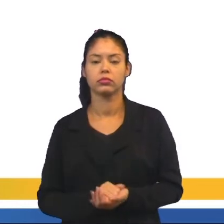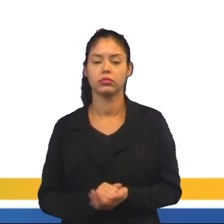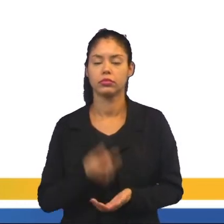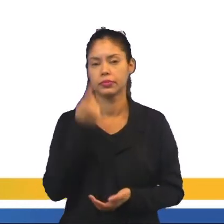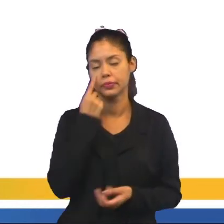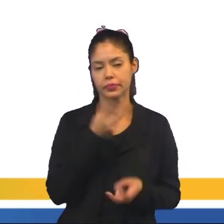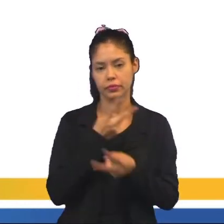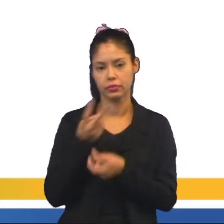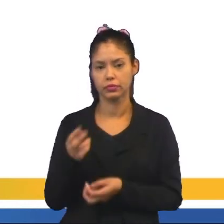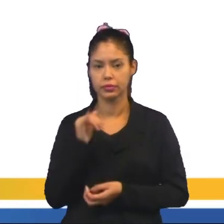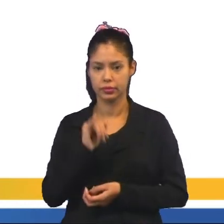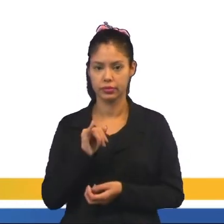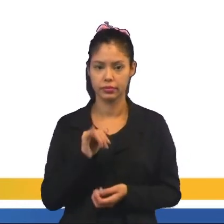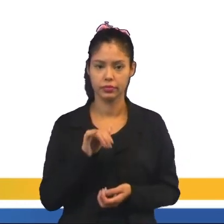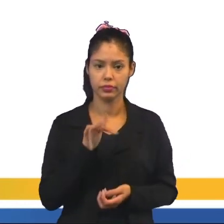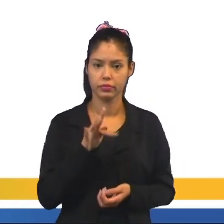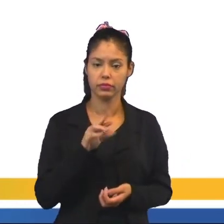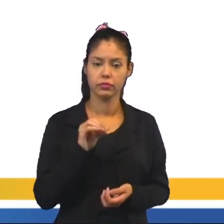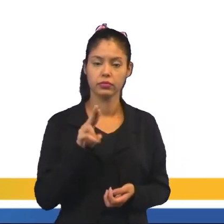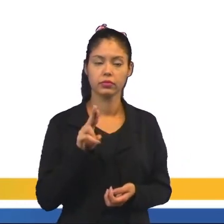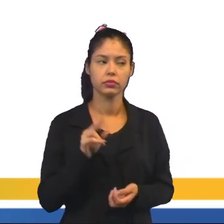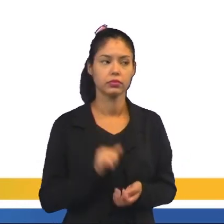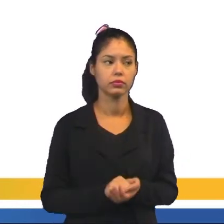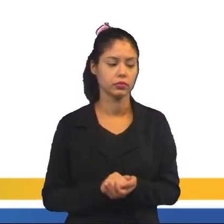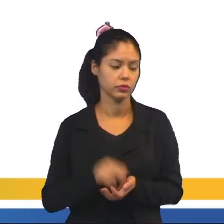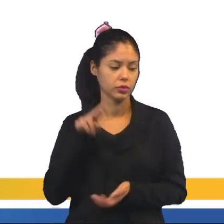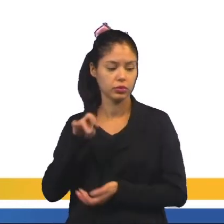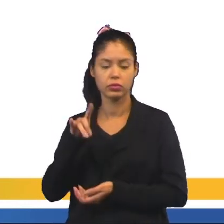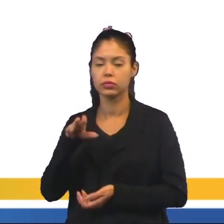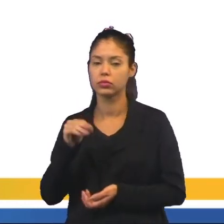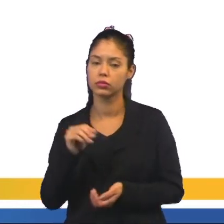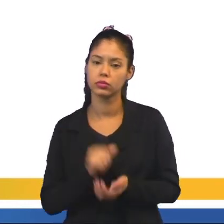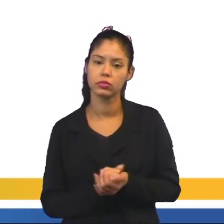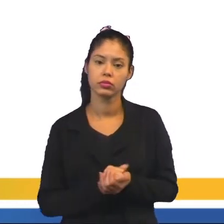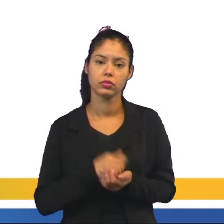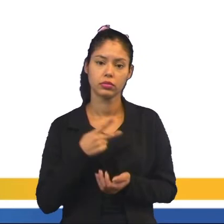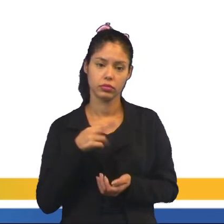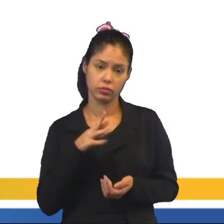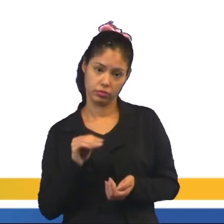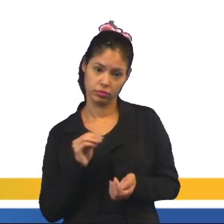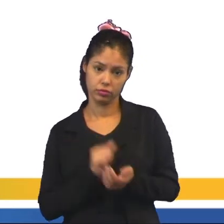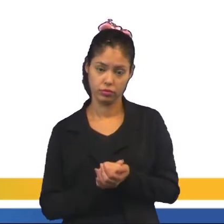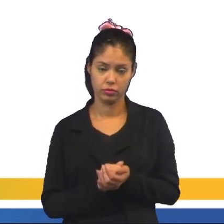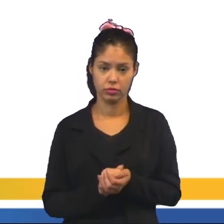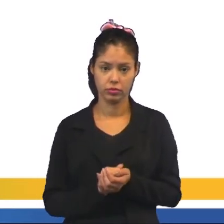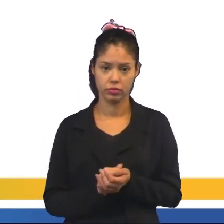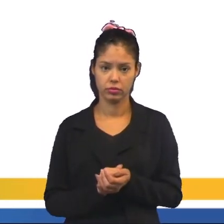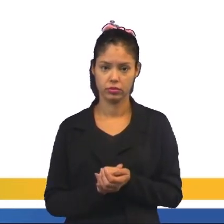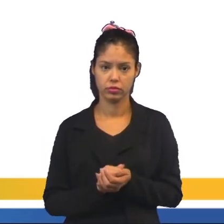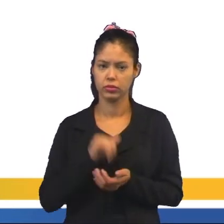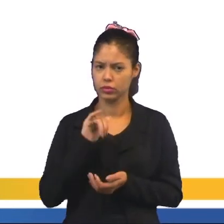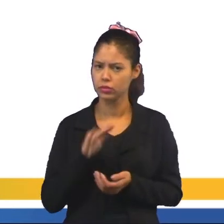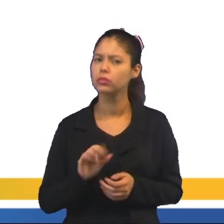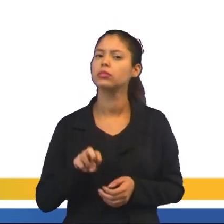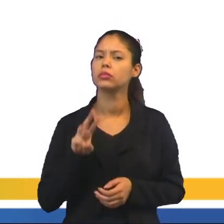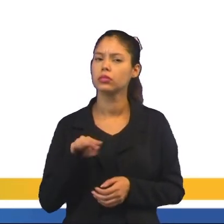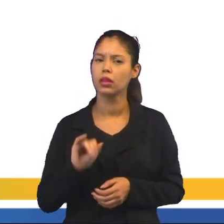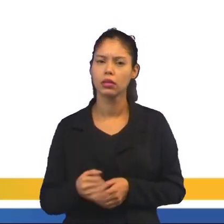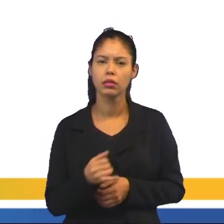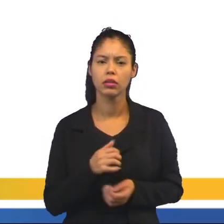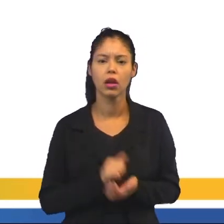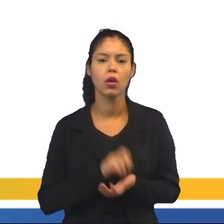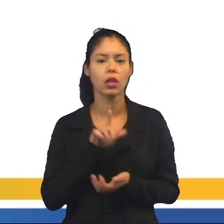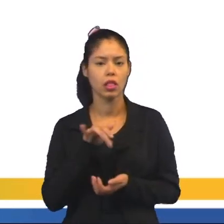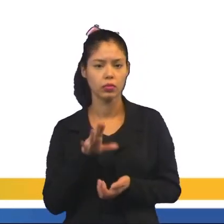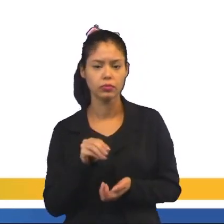observa que o verbo ir né foi é o núcleo do predicado Léo é o sujeito porque quem foi aprovado no sensor pergunto vendo